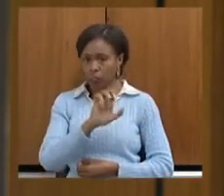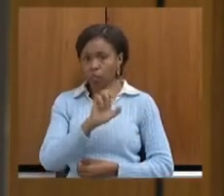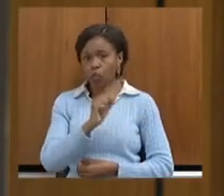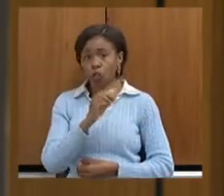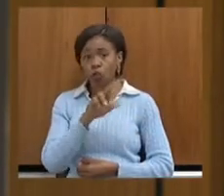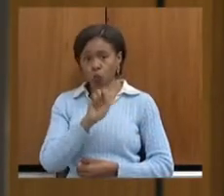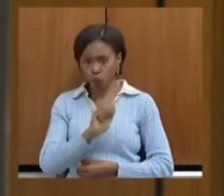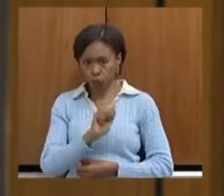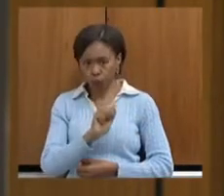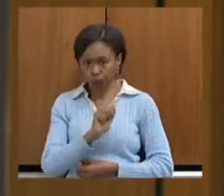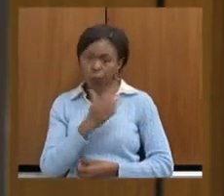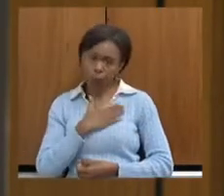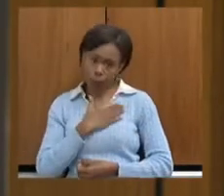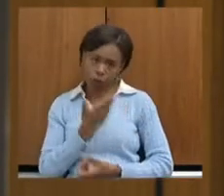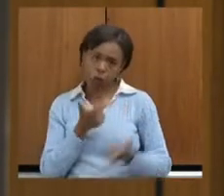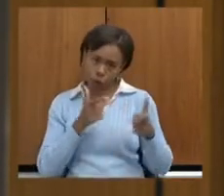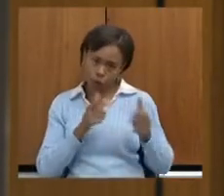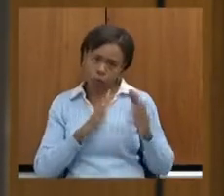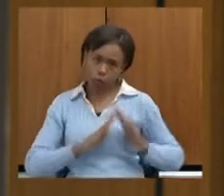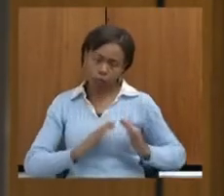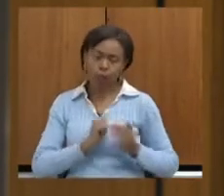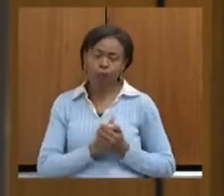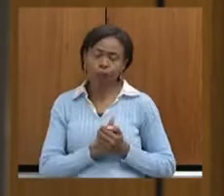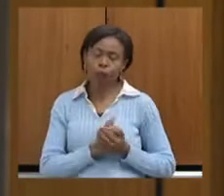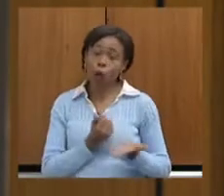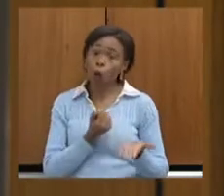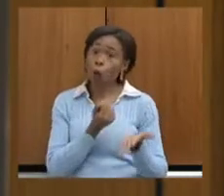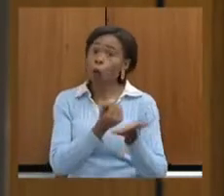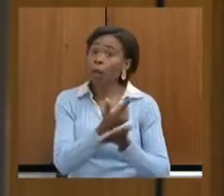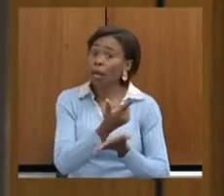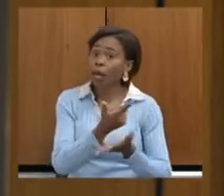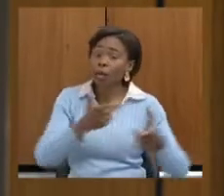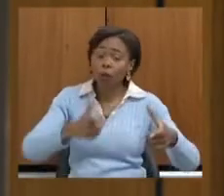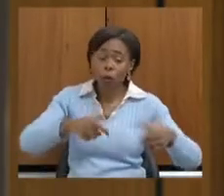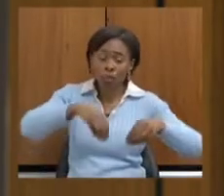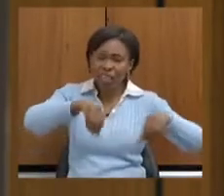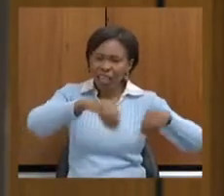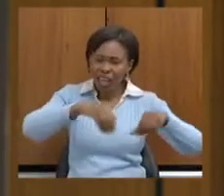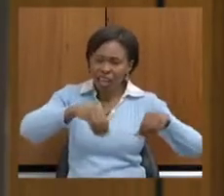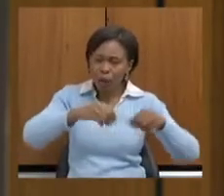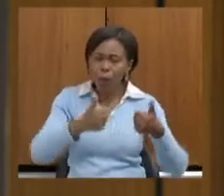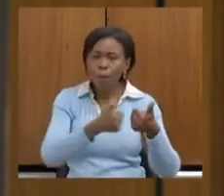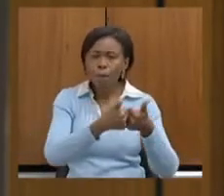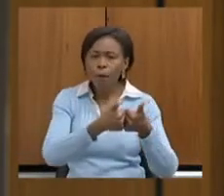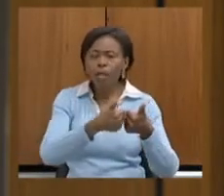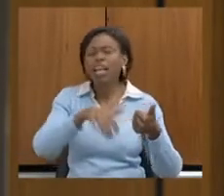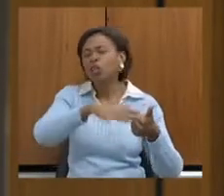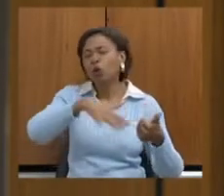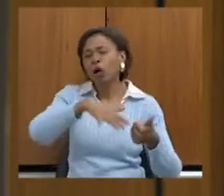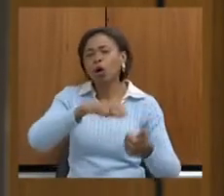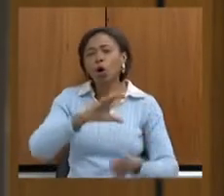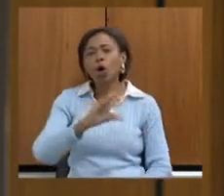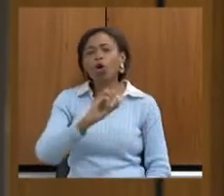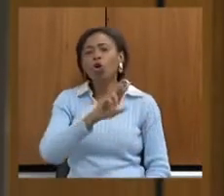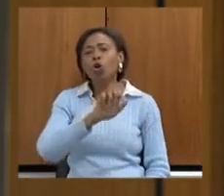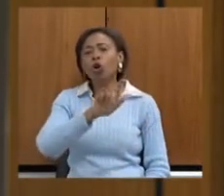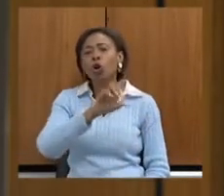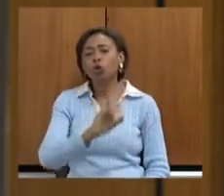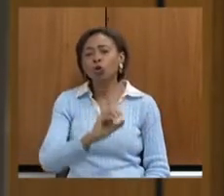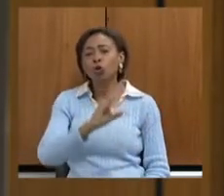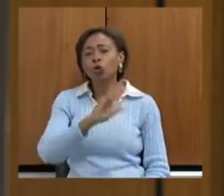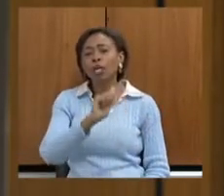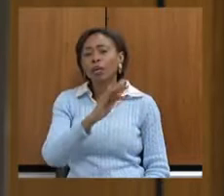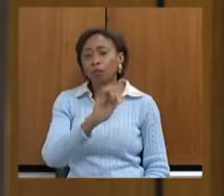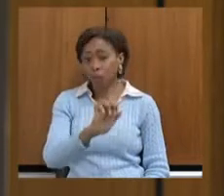eu comprei um terreno lá no córrego do café para mim ir trabalhar de novo saiu a indenização